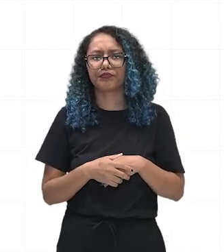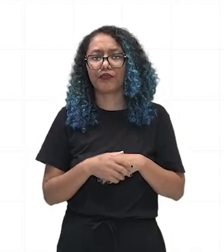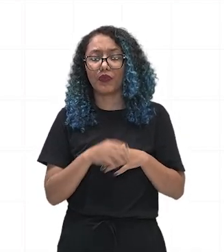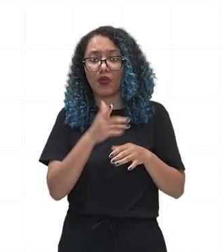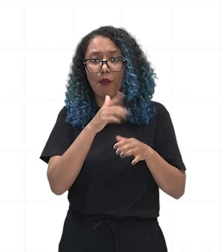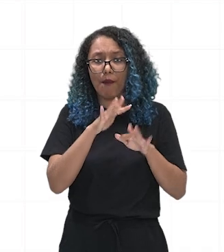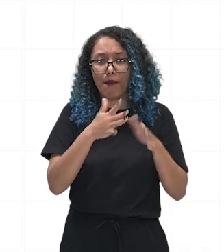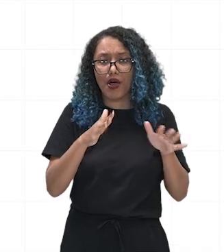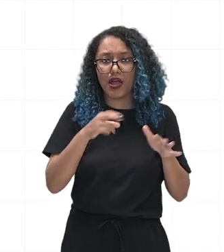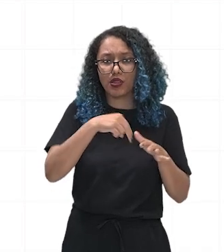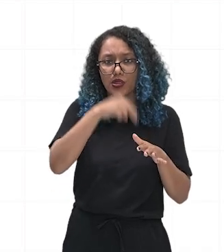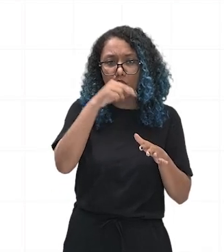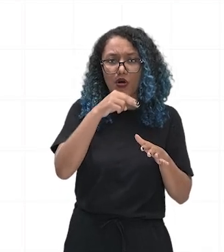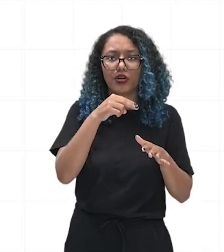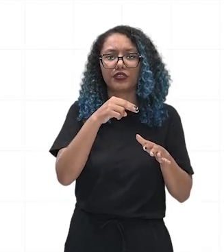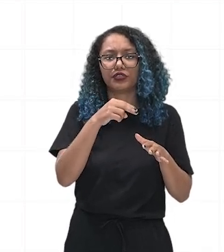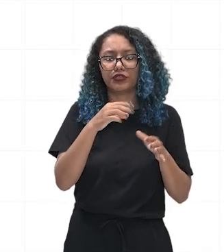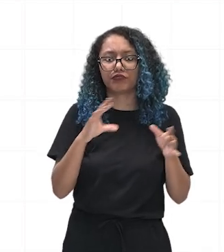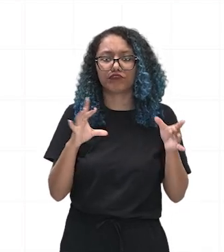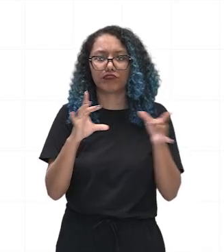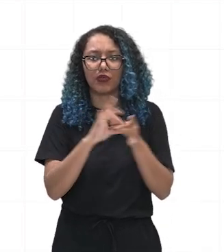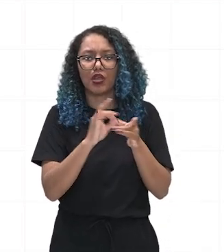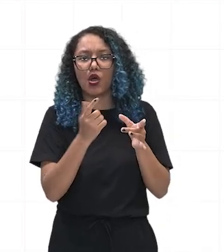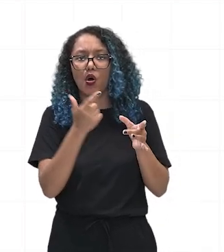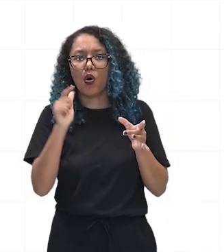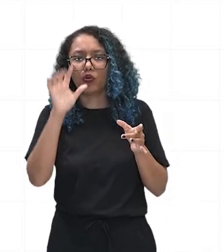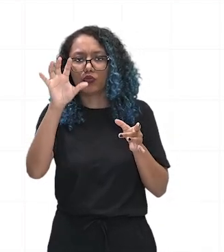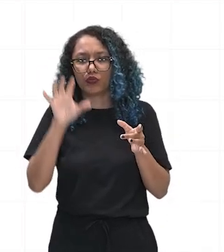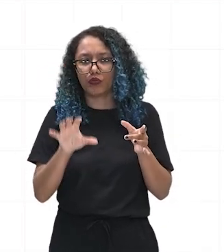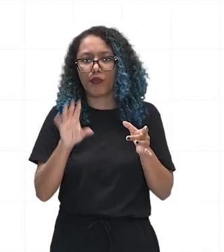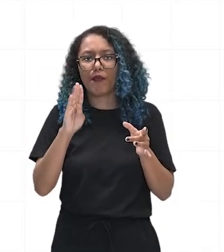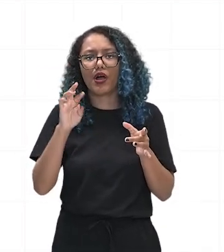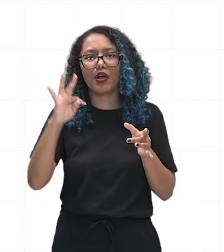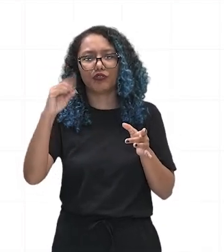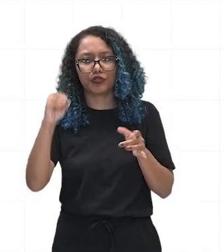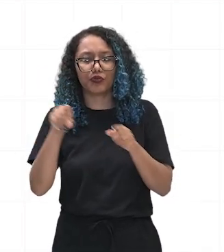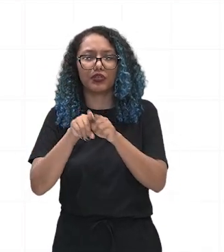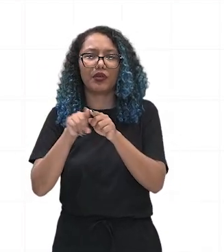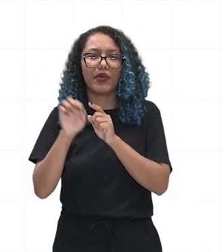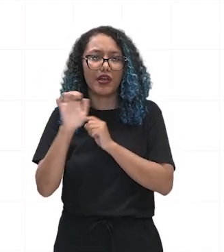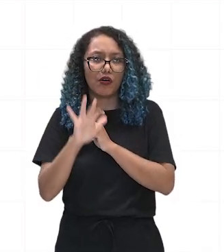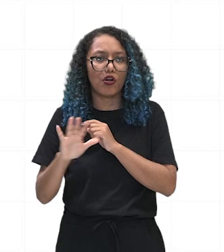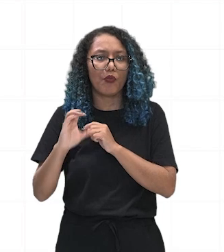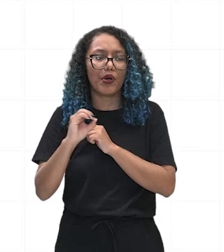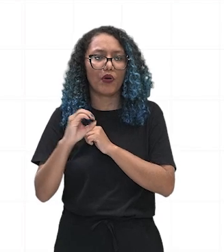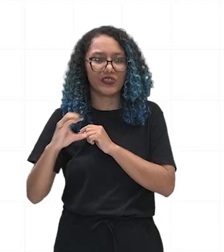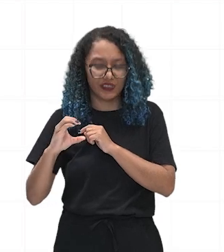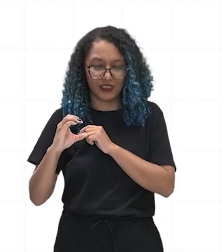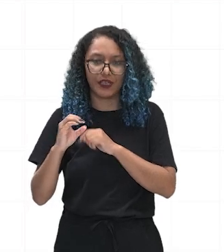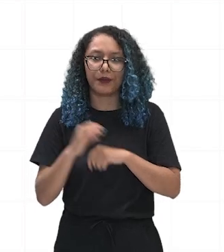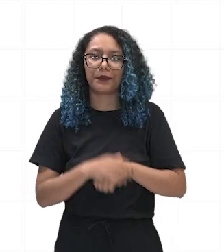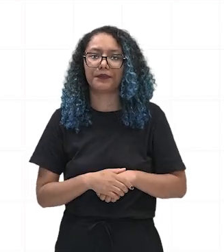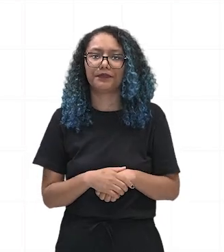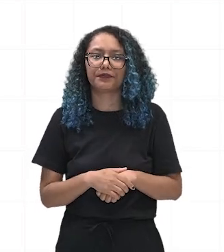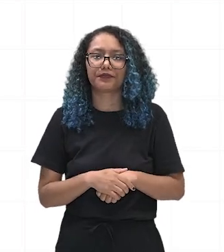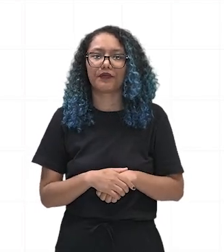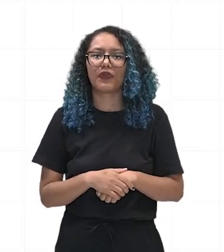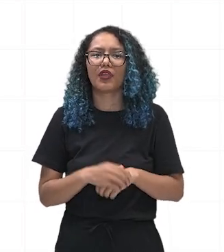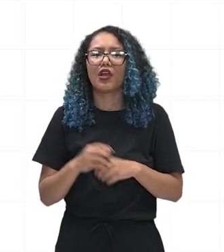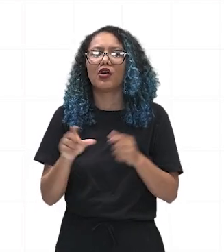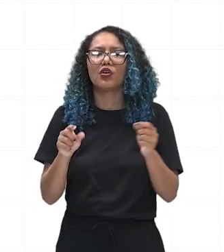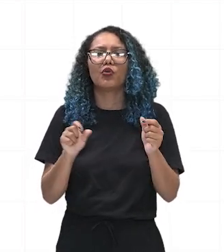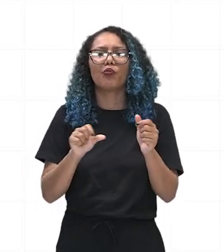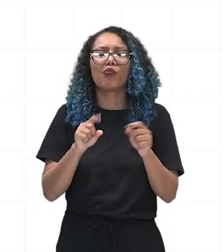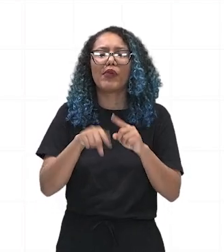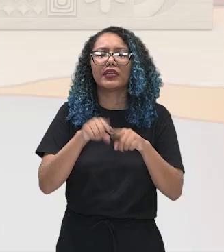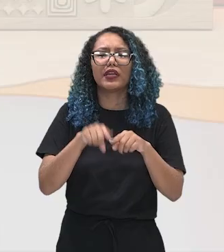importantes, como o Báltico e a Europa Oriental. Por meio dela, as pessoas trocavam grãos,